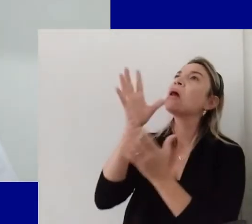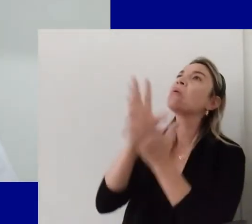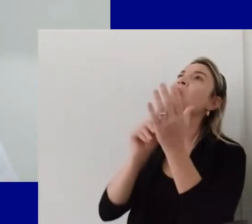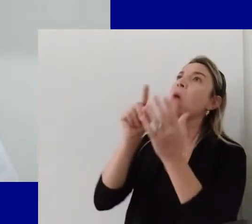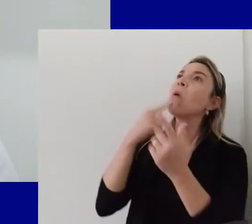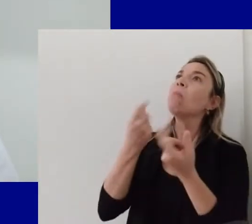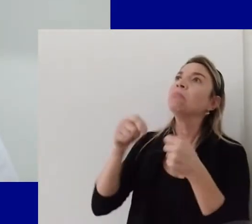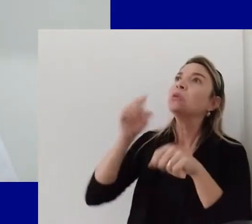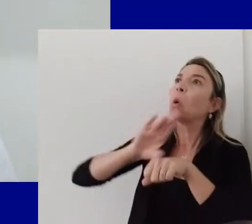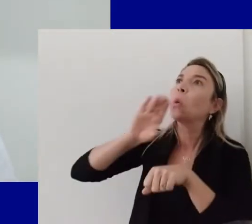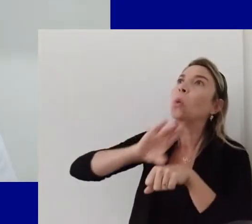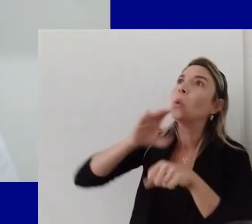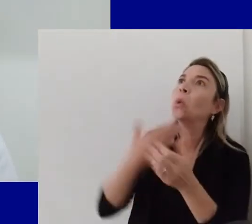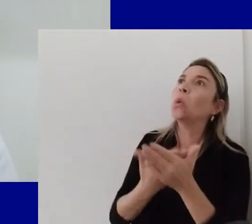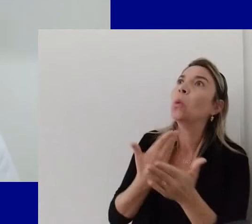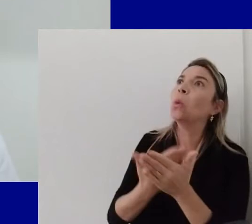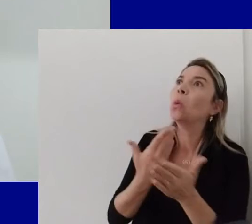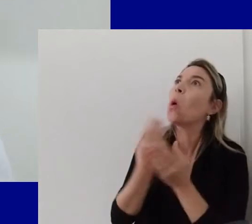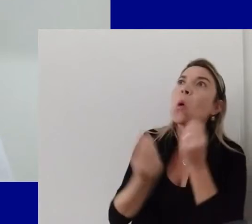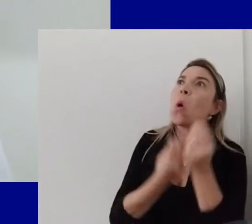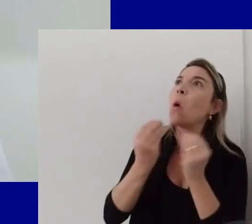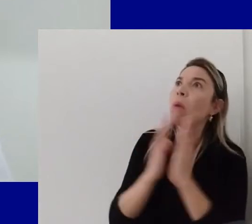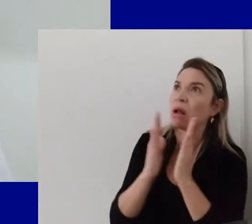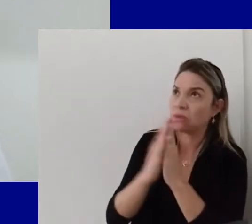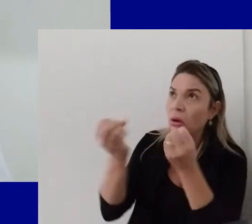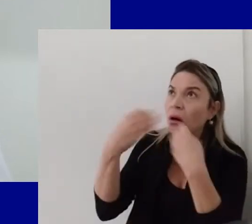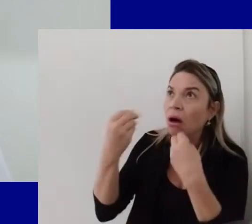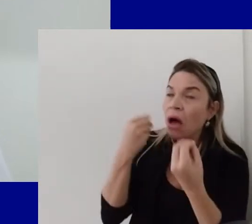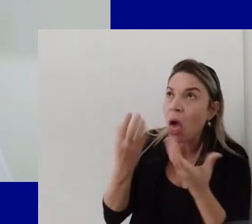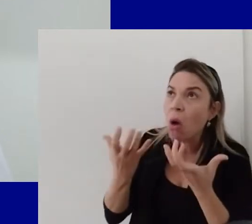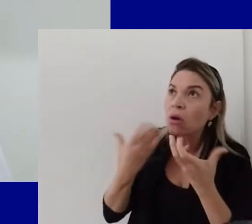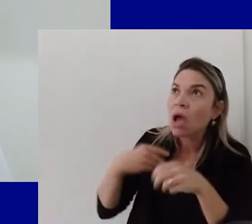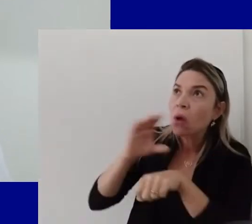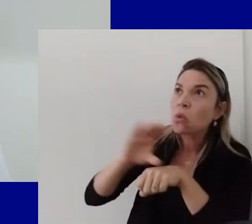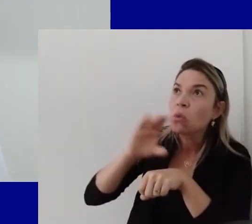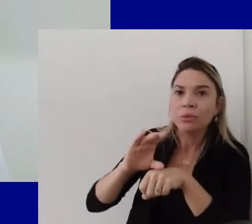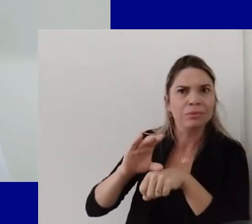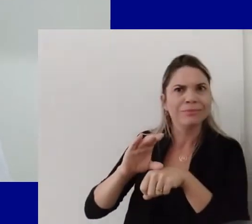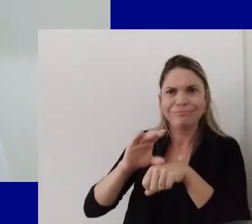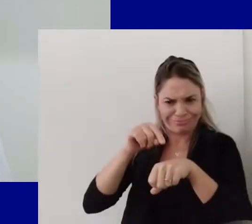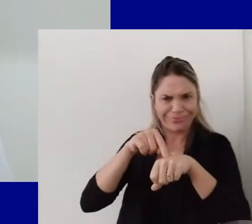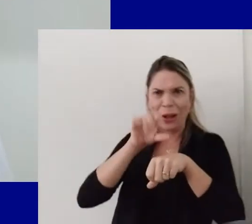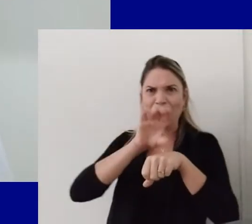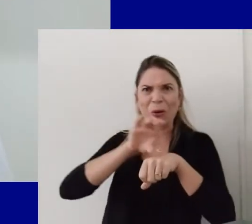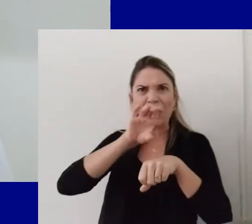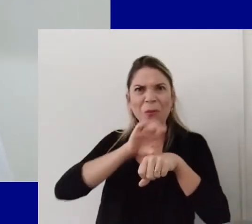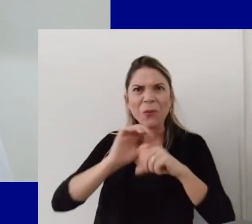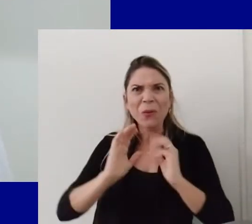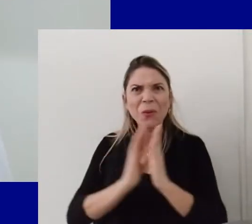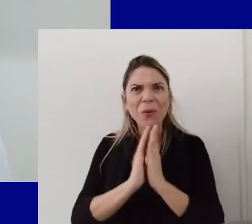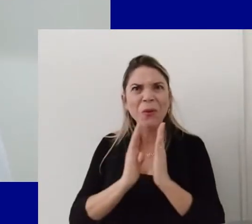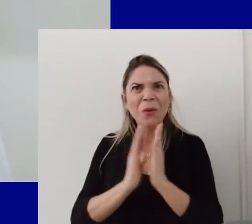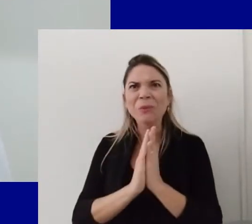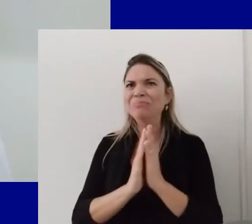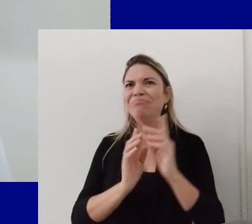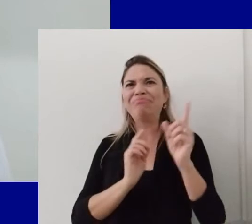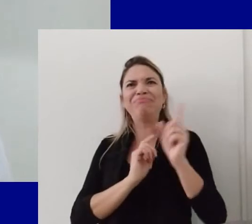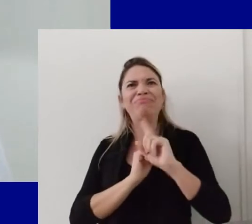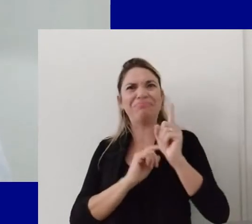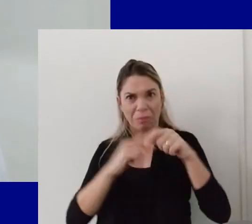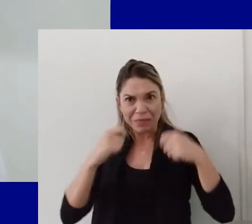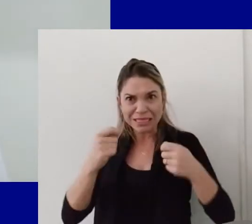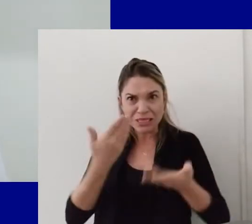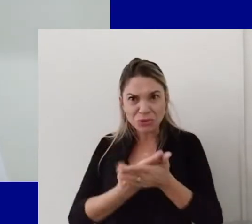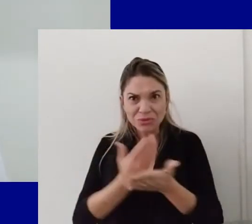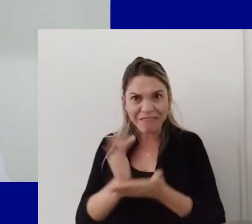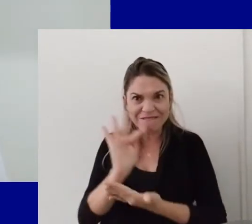teologia. Oração é uma comunicação pessoal com Deus. Não existe uma forma